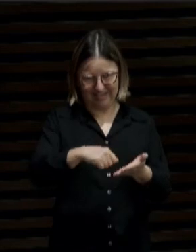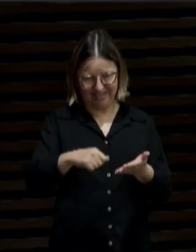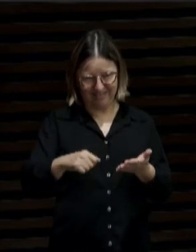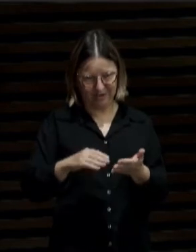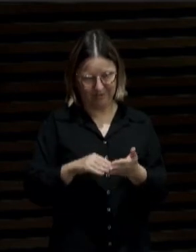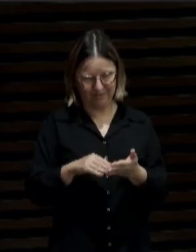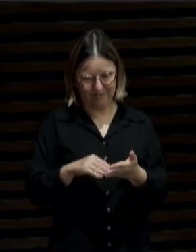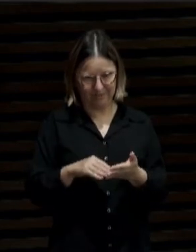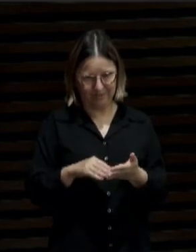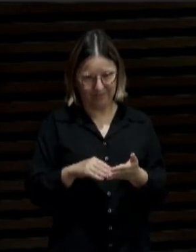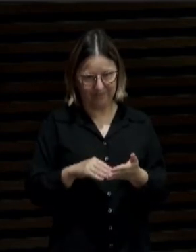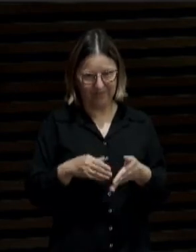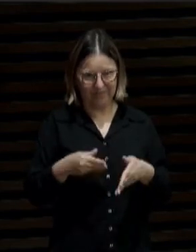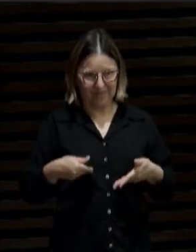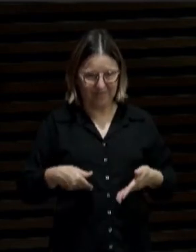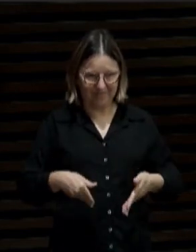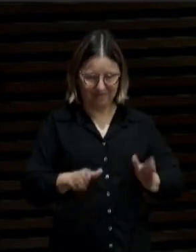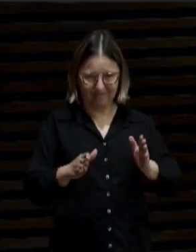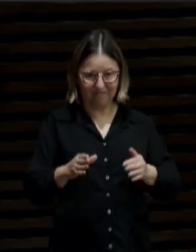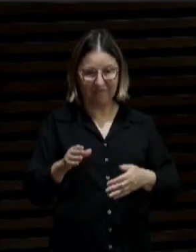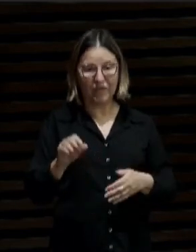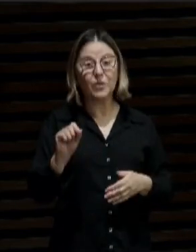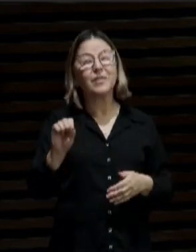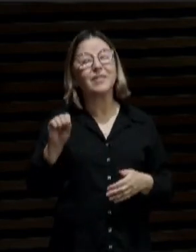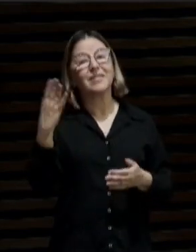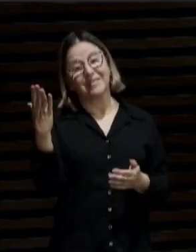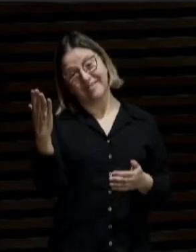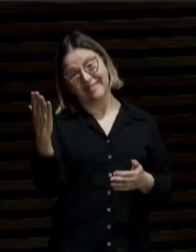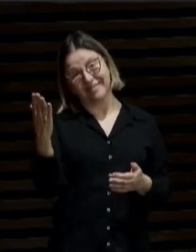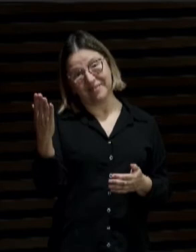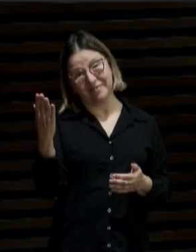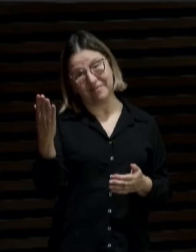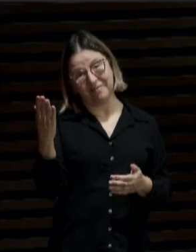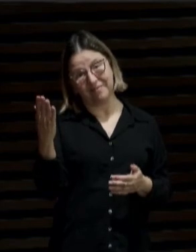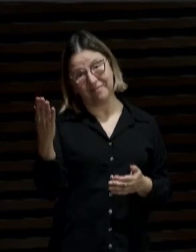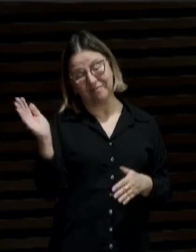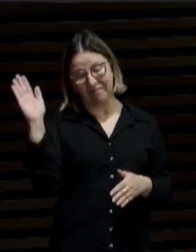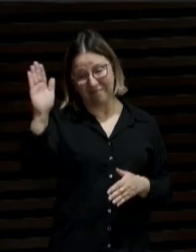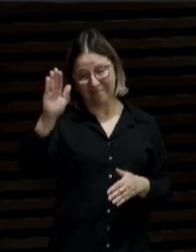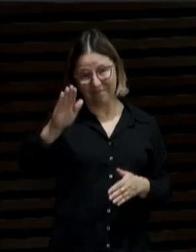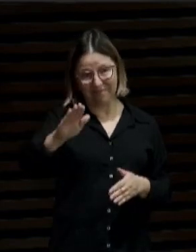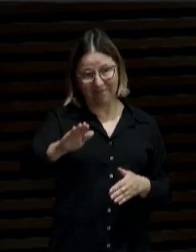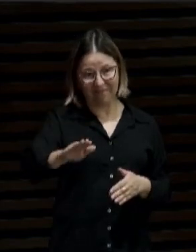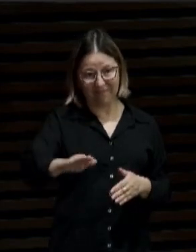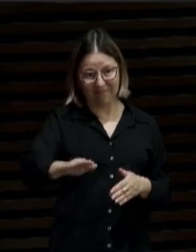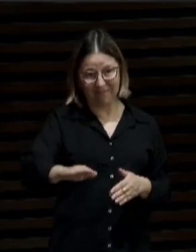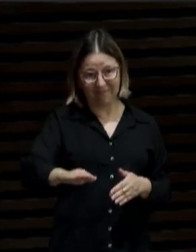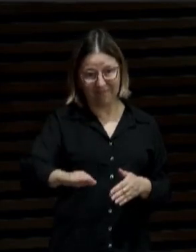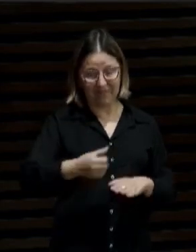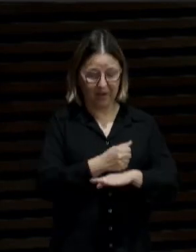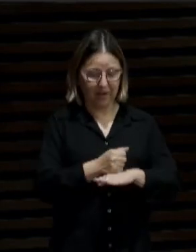do corredor, aconteceu alguma coisa. Ao pôr do sol, caiu profundo sono sobre Abraão,